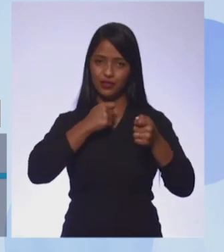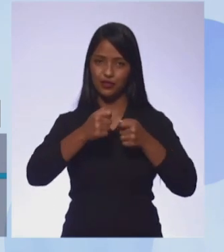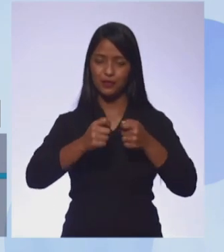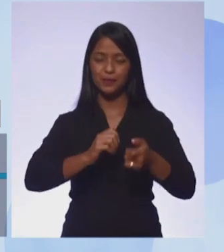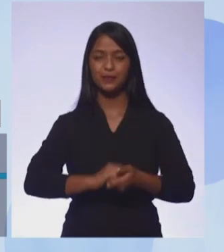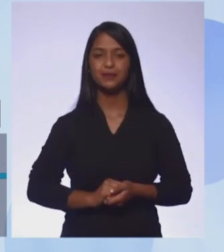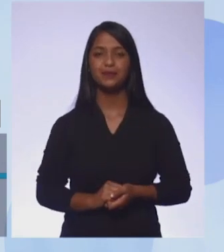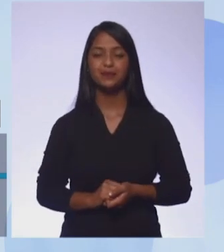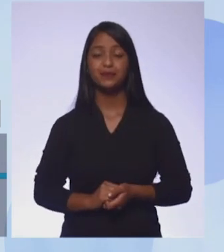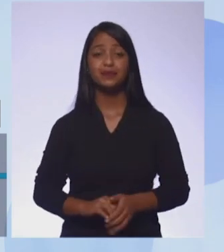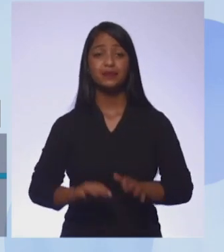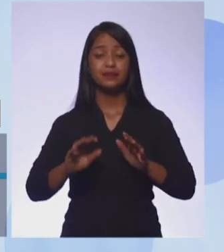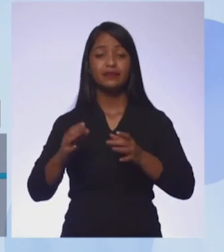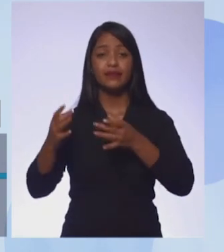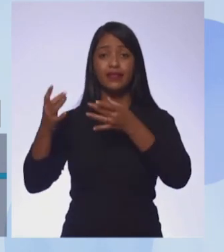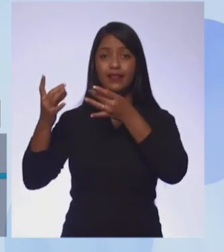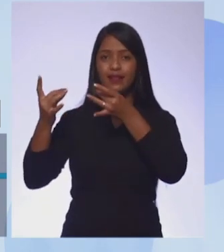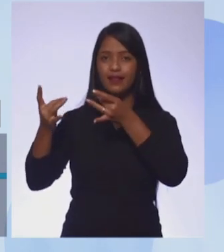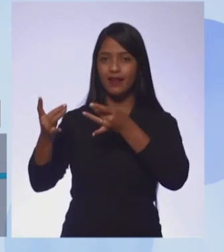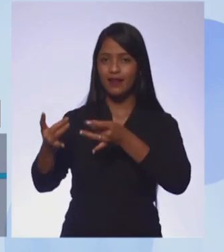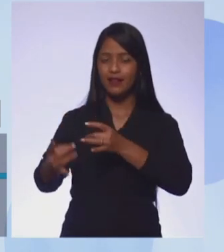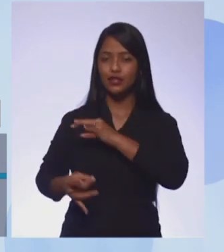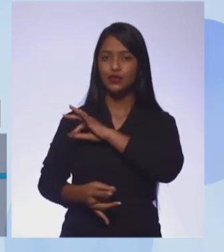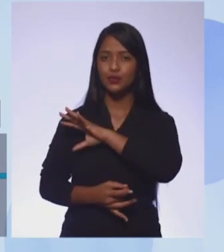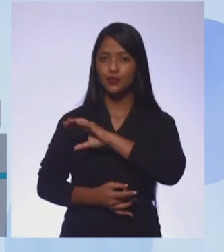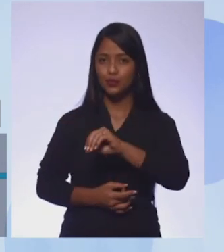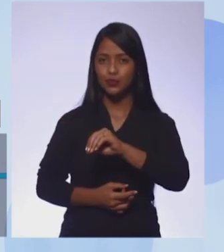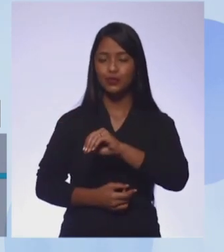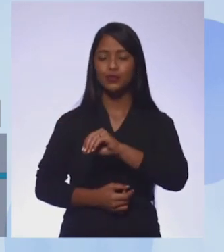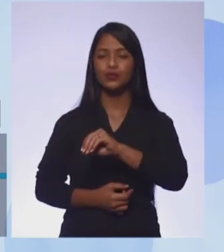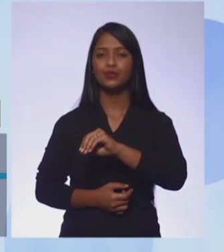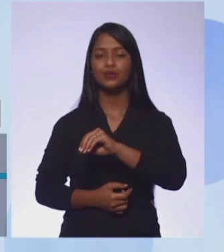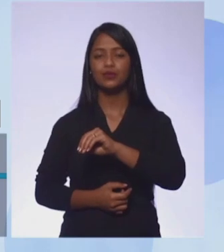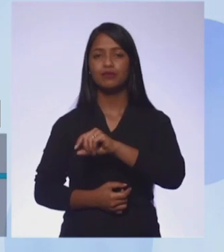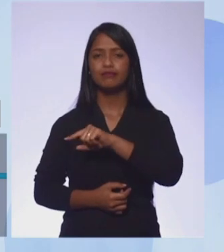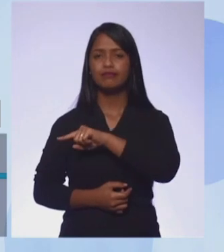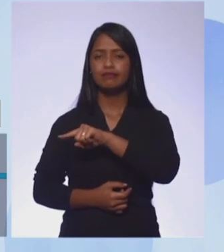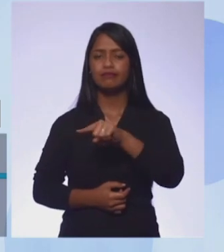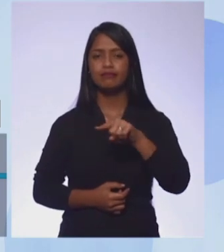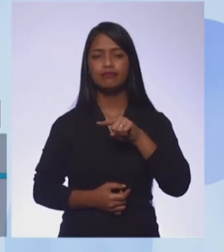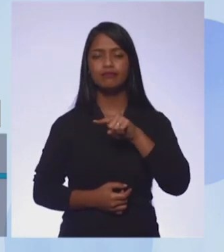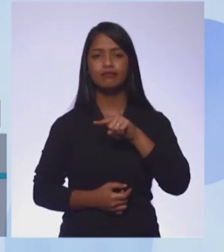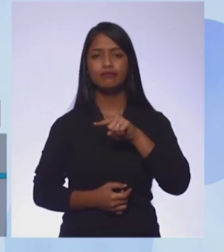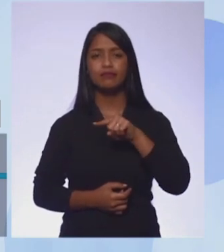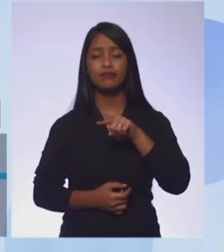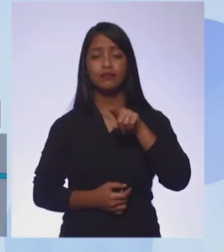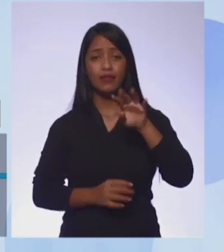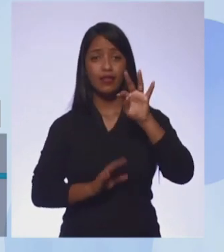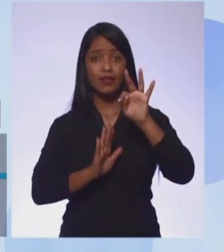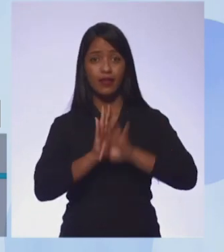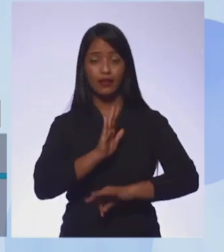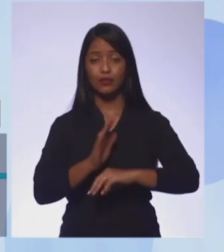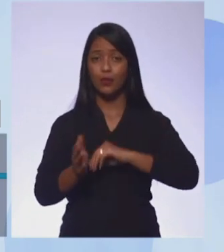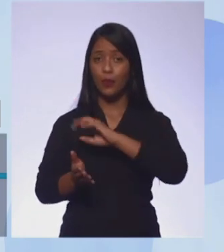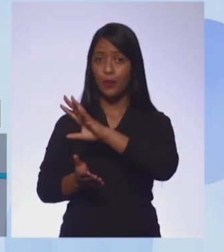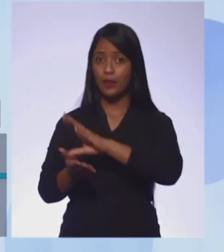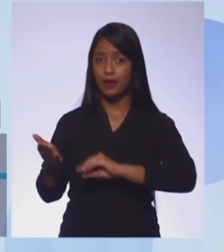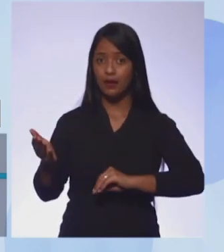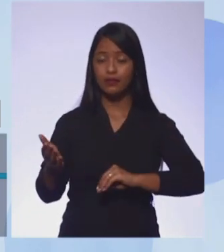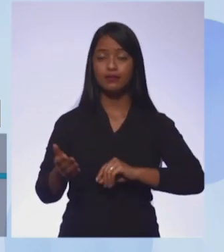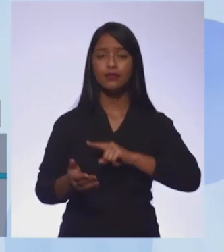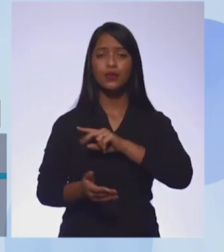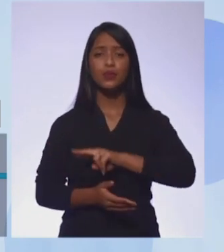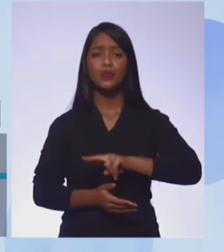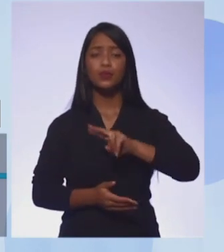Mas todos esses detalhes, eles acabam, de alguma forma, para você usar no seu texto, sendo utilizados